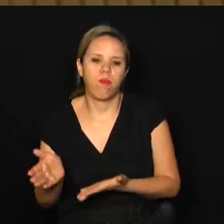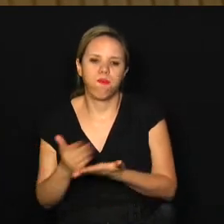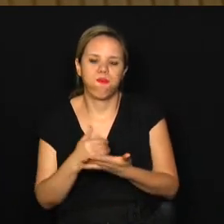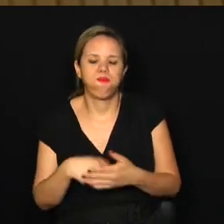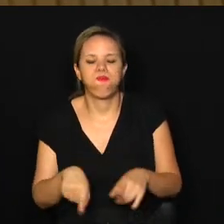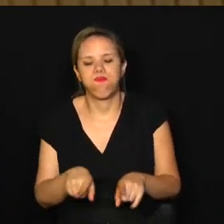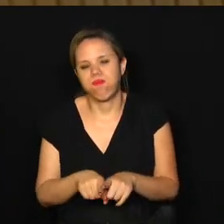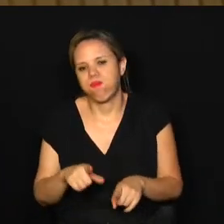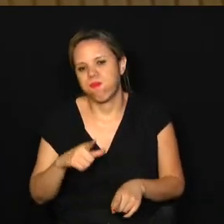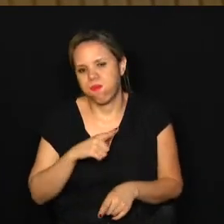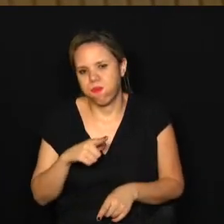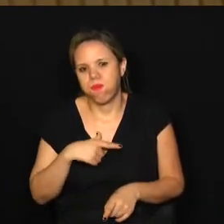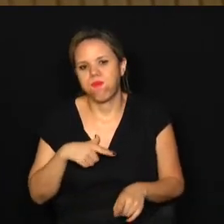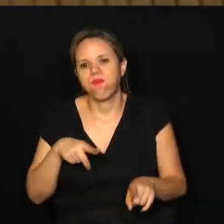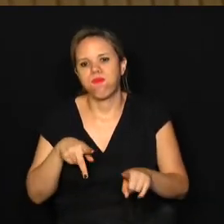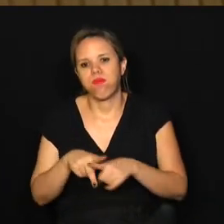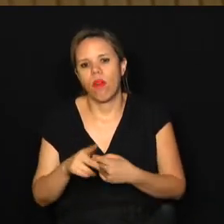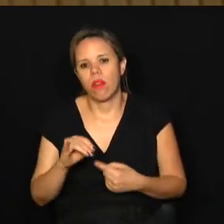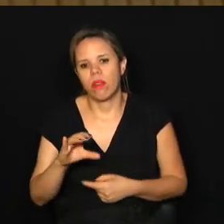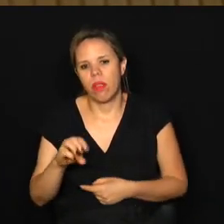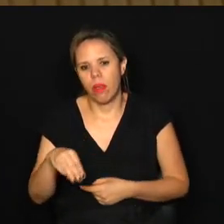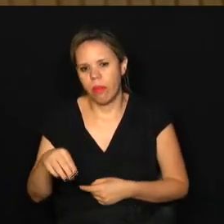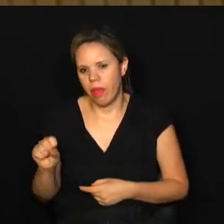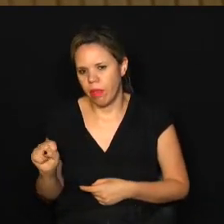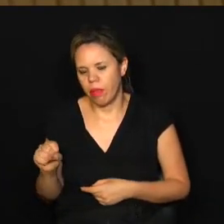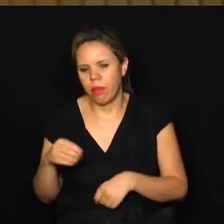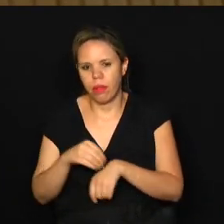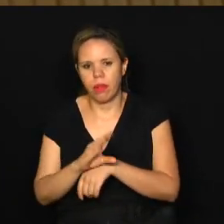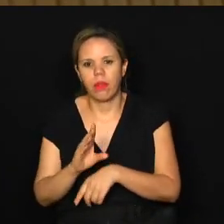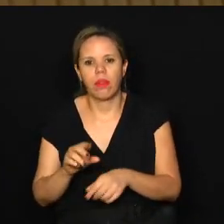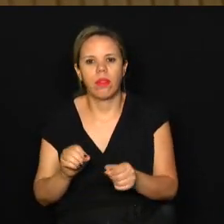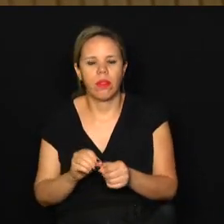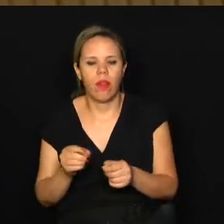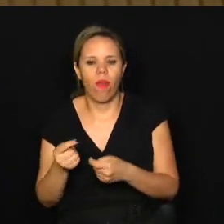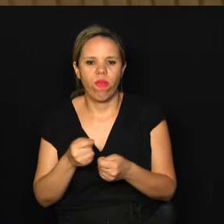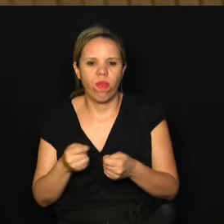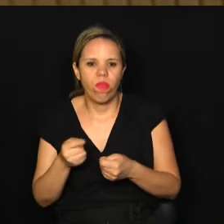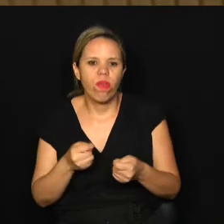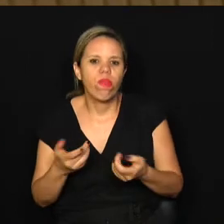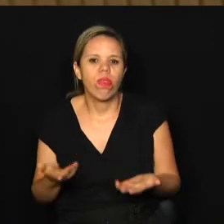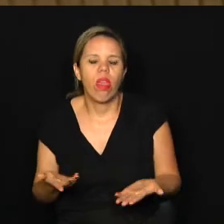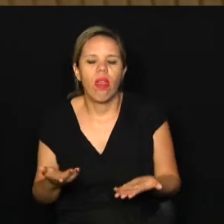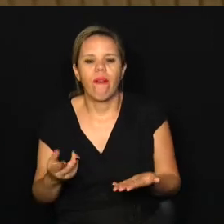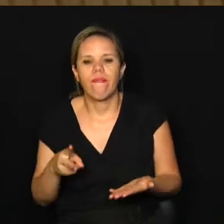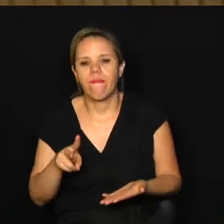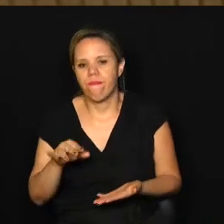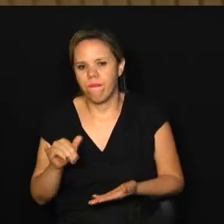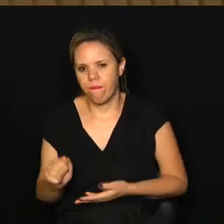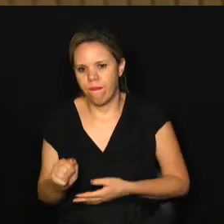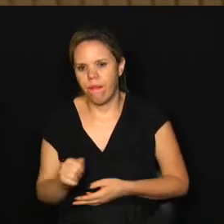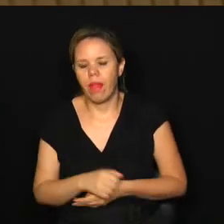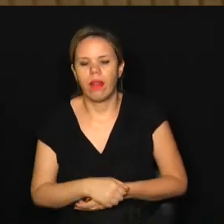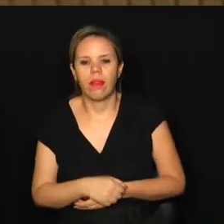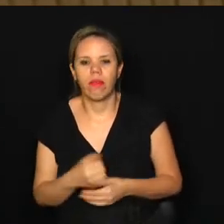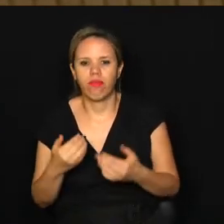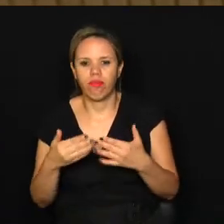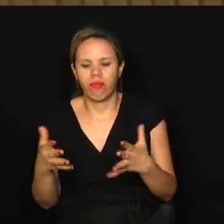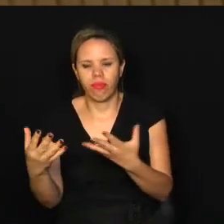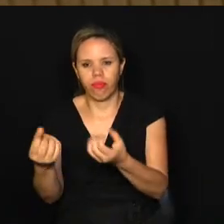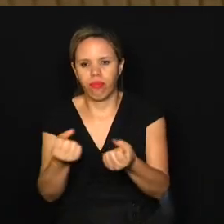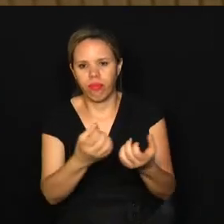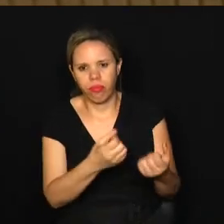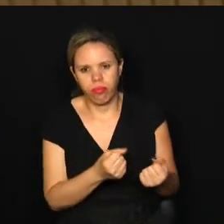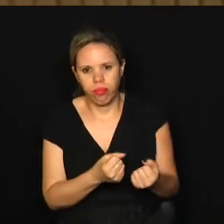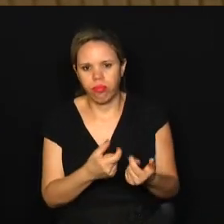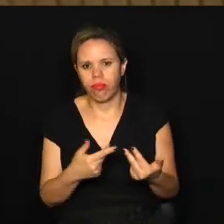vista que a recuperação do ICMS reflete a recuperação da economia, ele vai abrangendo os